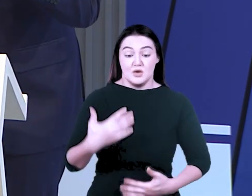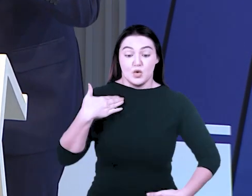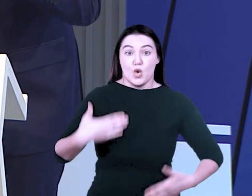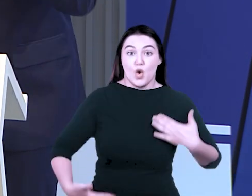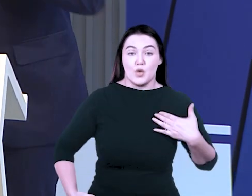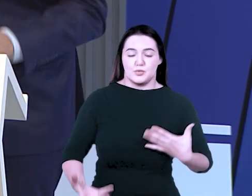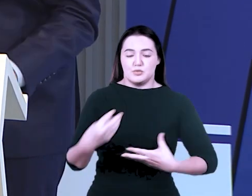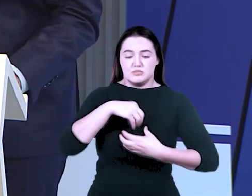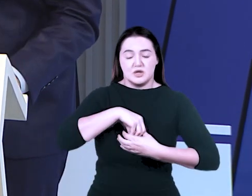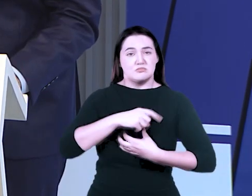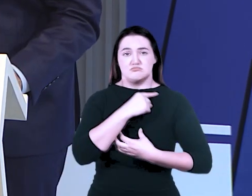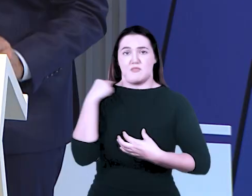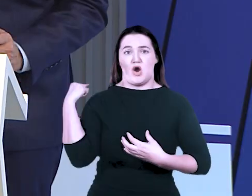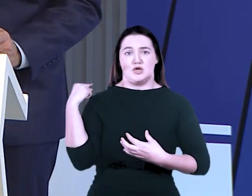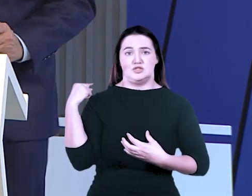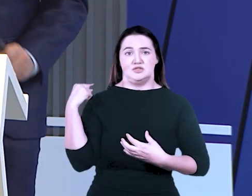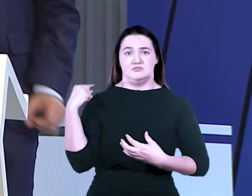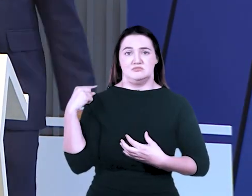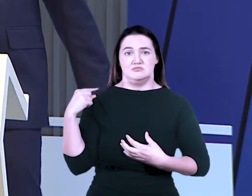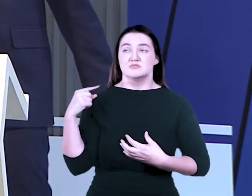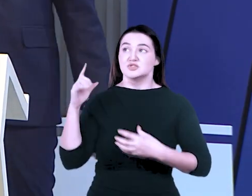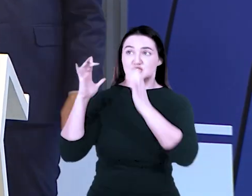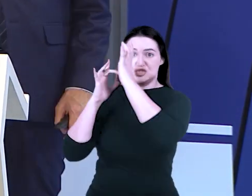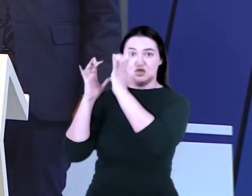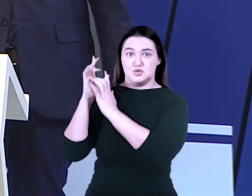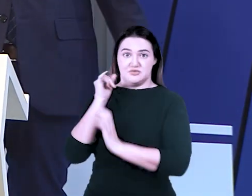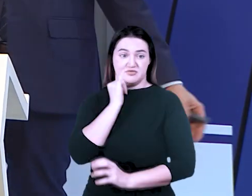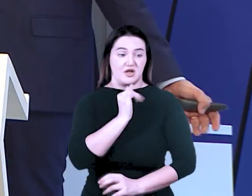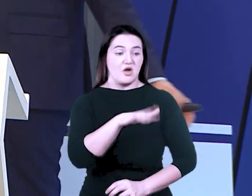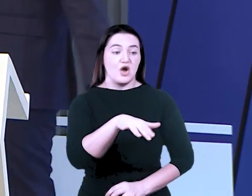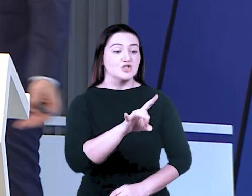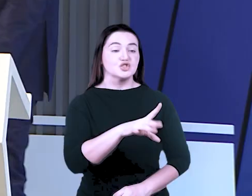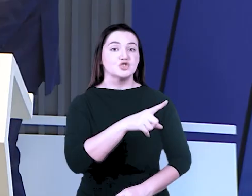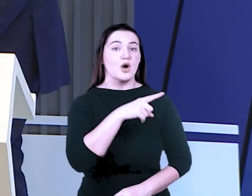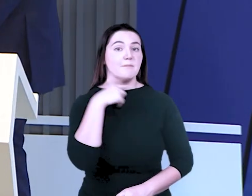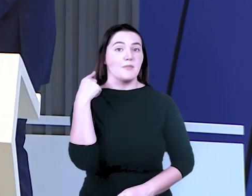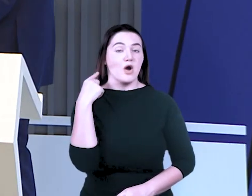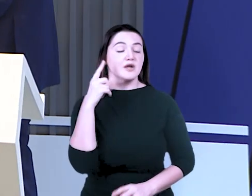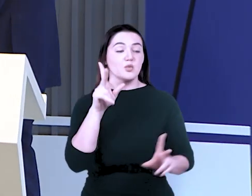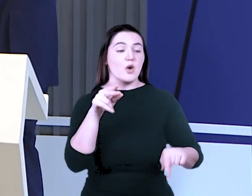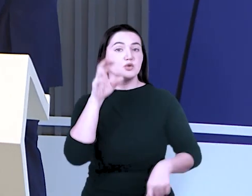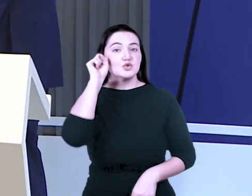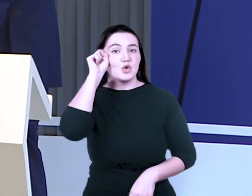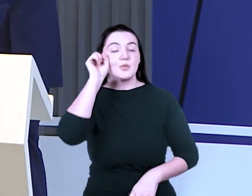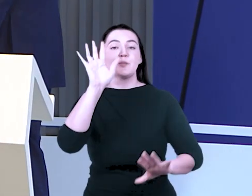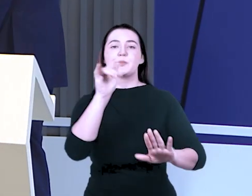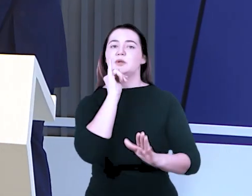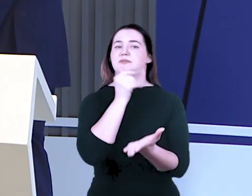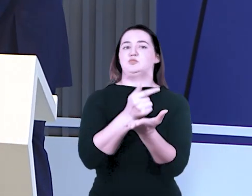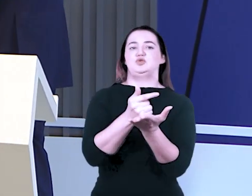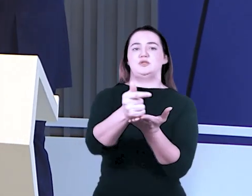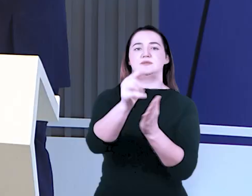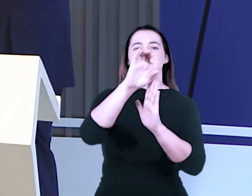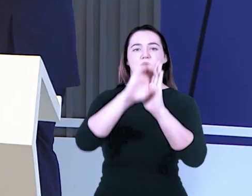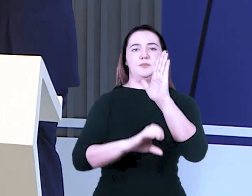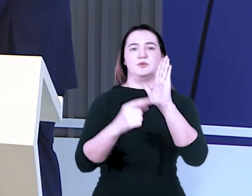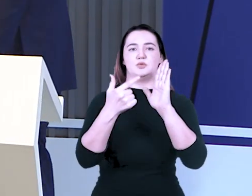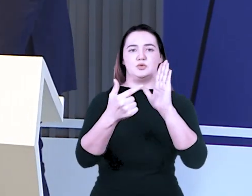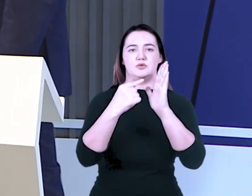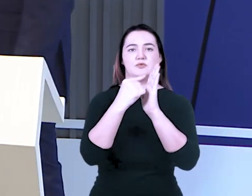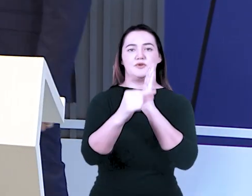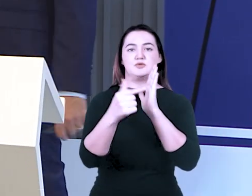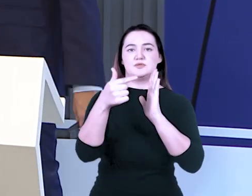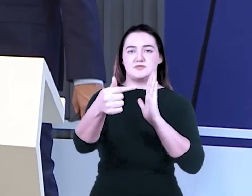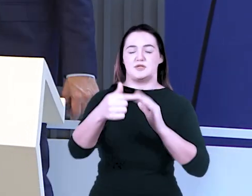que para Jesus é um sono, mas não imortalidade. Olha só, em Gênesis, no capítulo 2, versículo